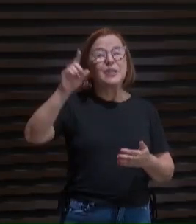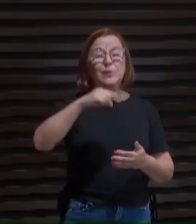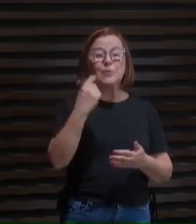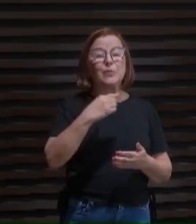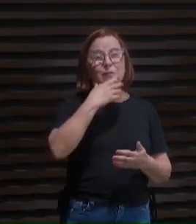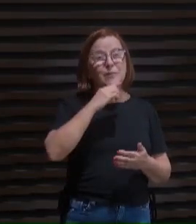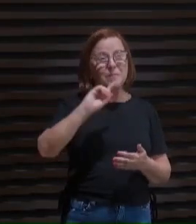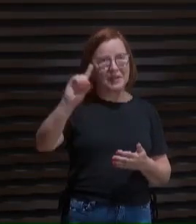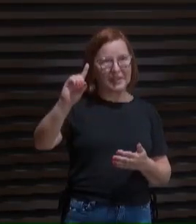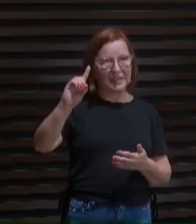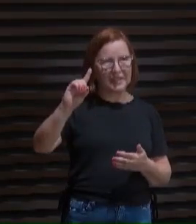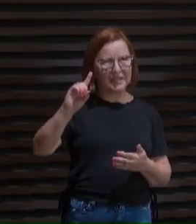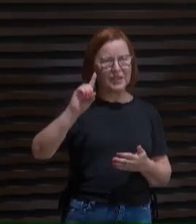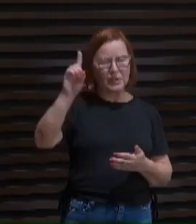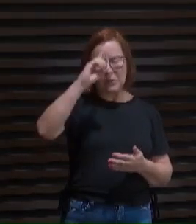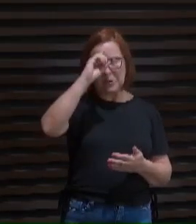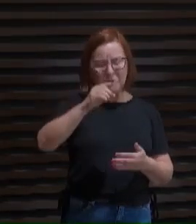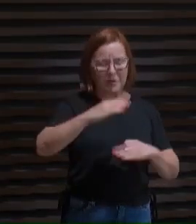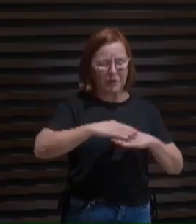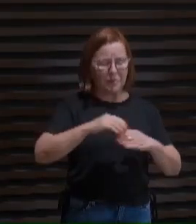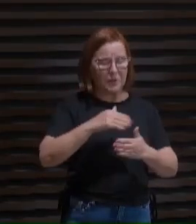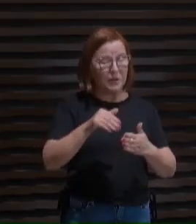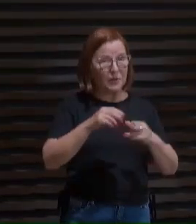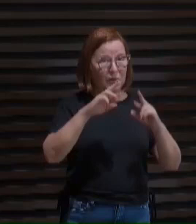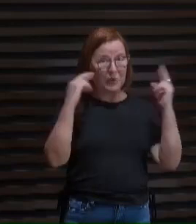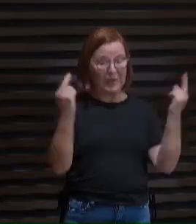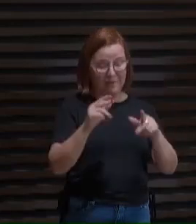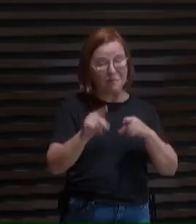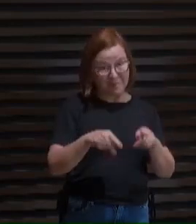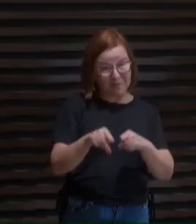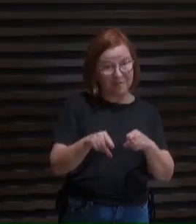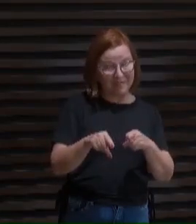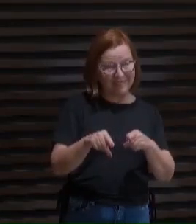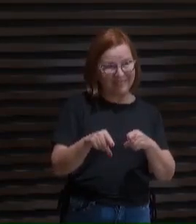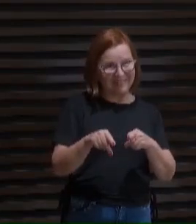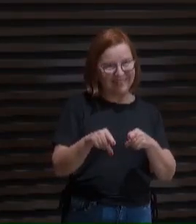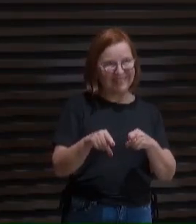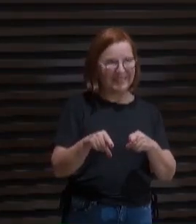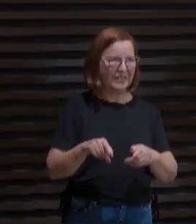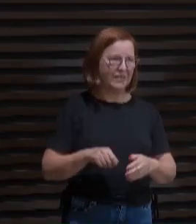céus? Não és tu que domina sobre todos os reinos dos povos?